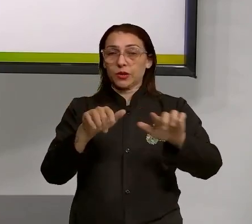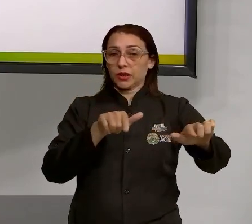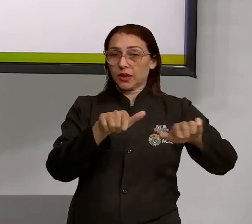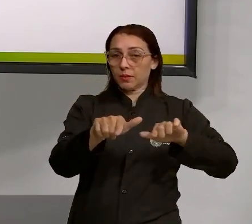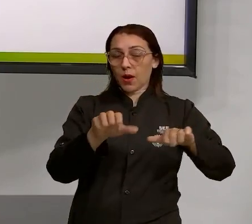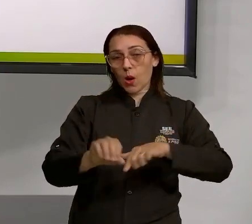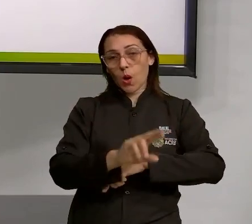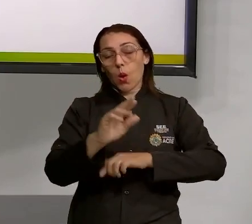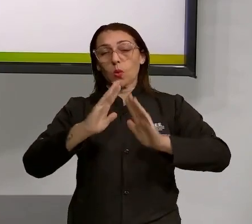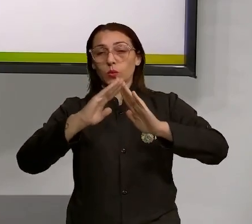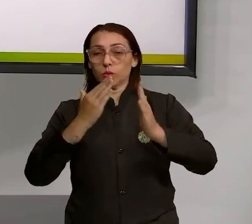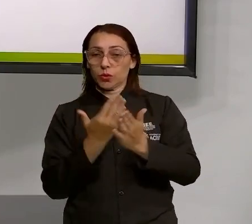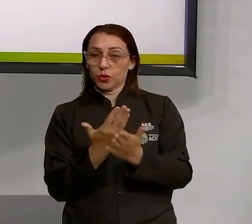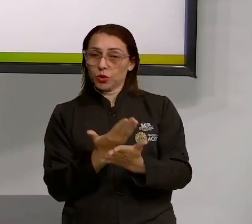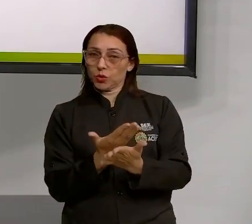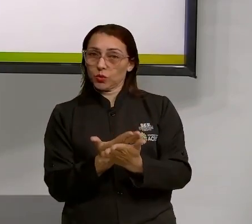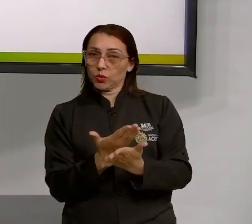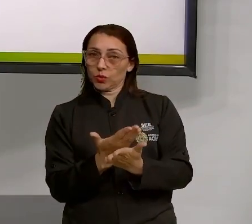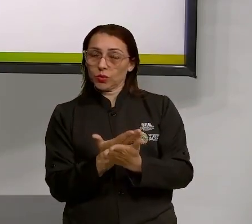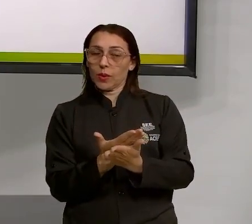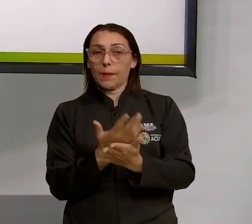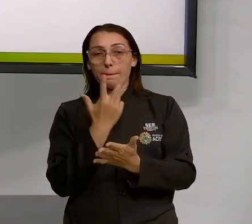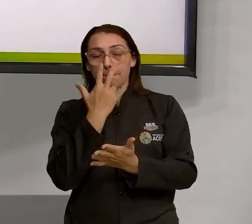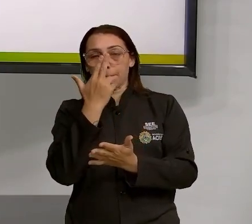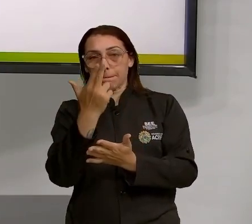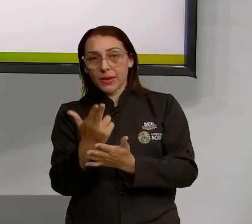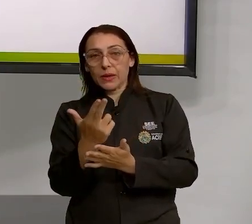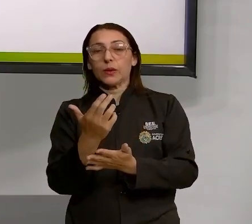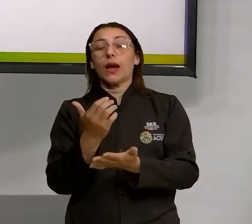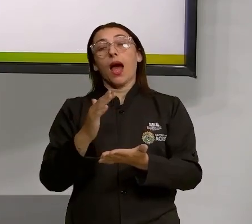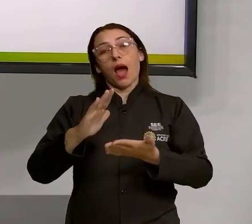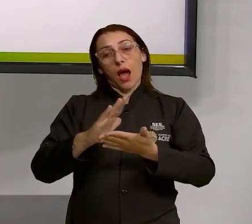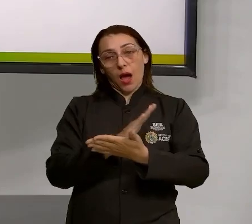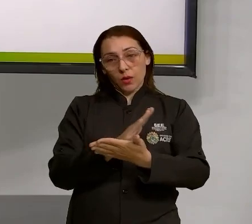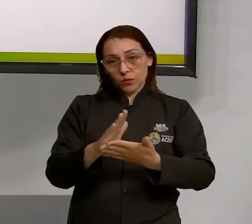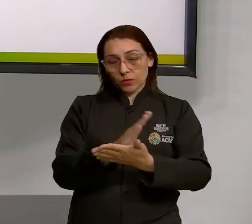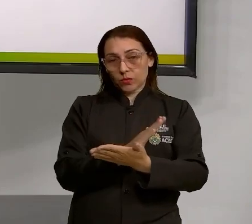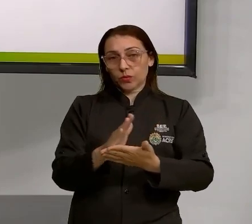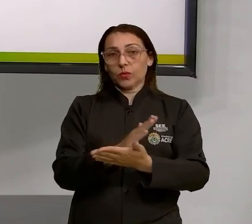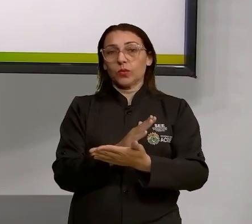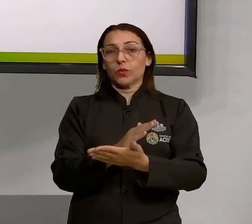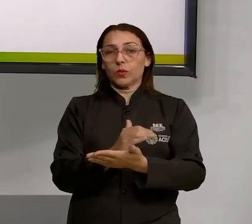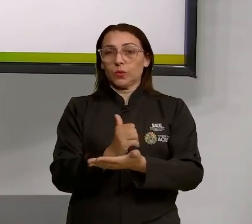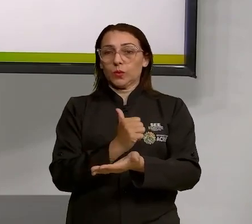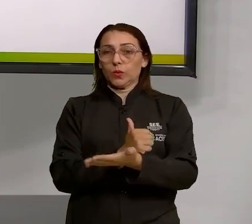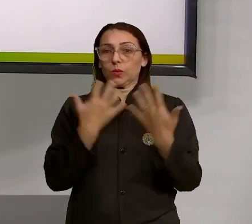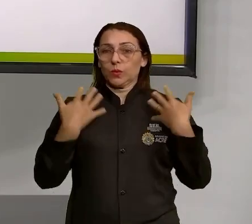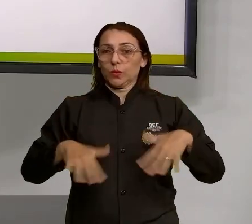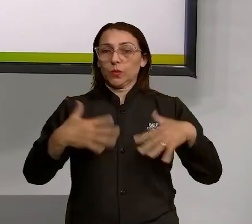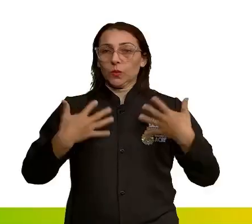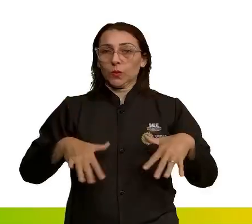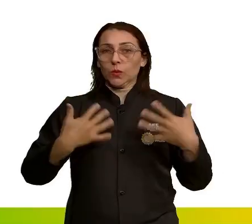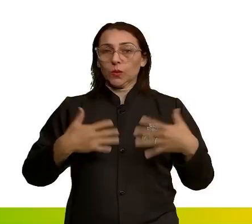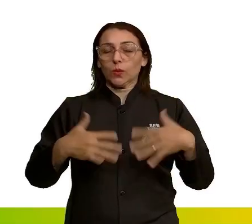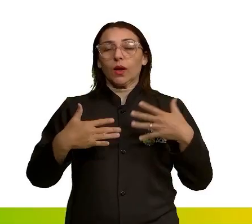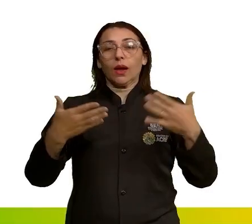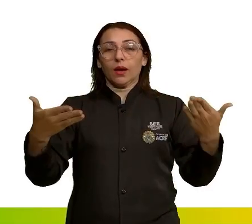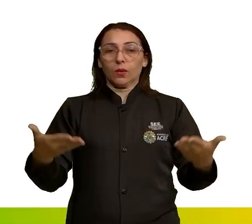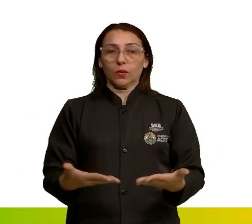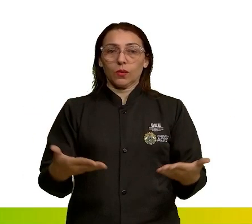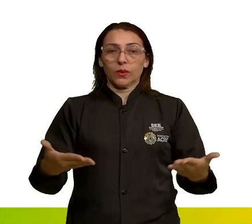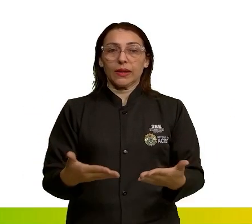ou num contexto de estudo, parece ser alguma coisa exagerada.